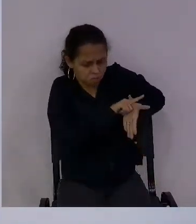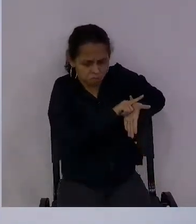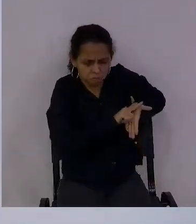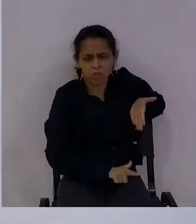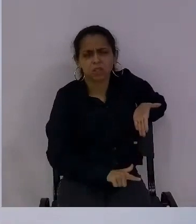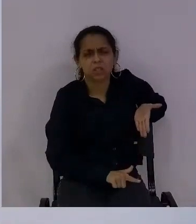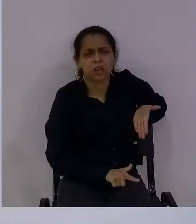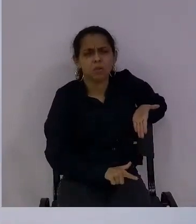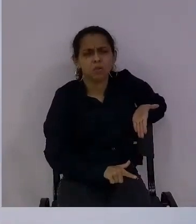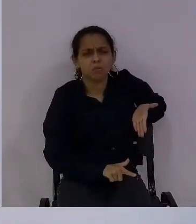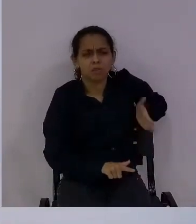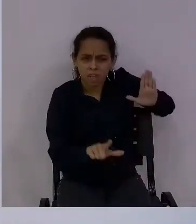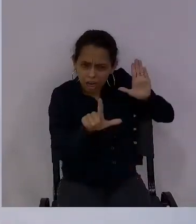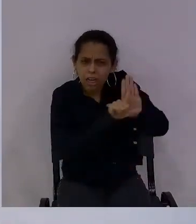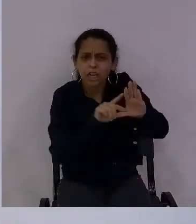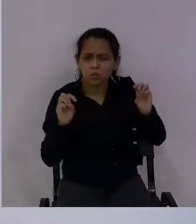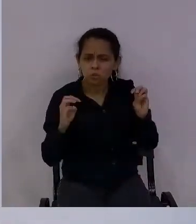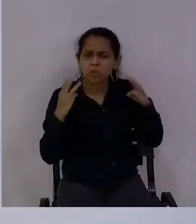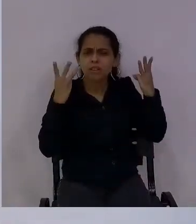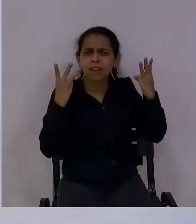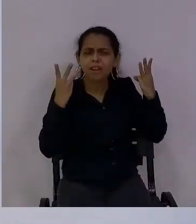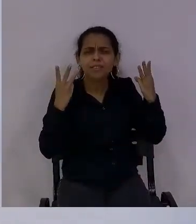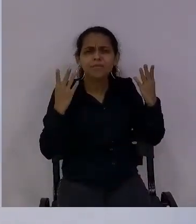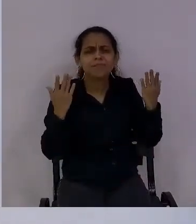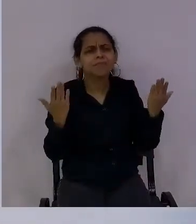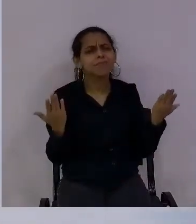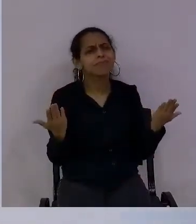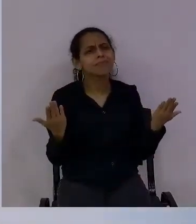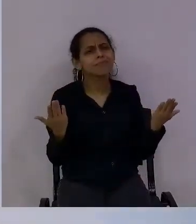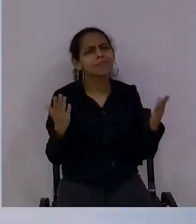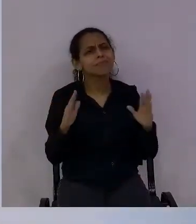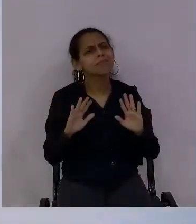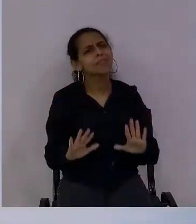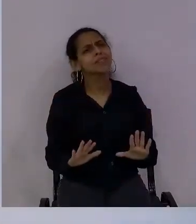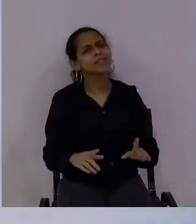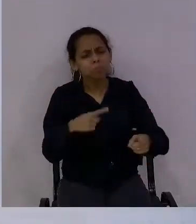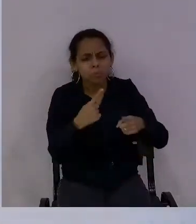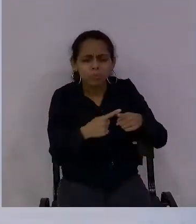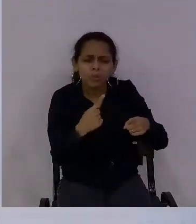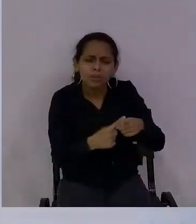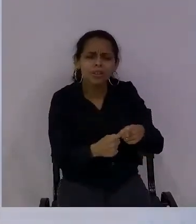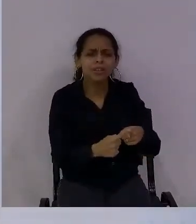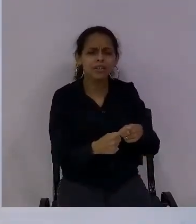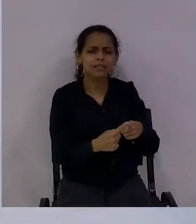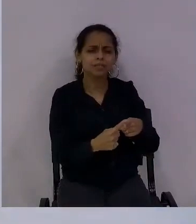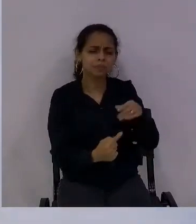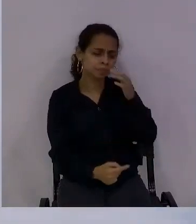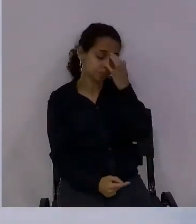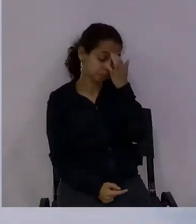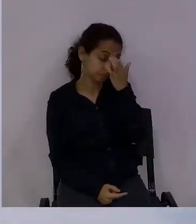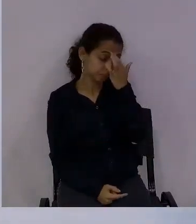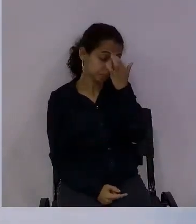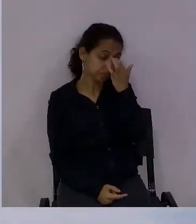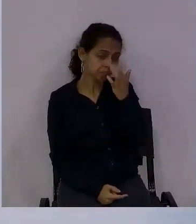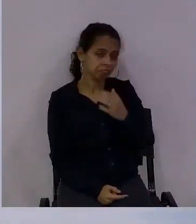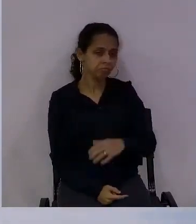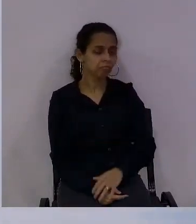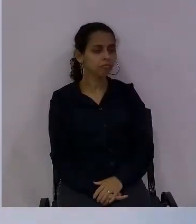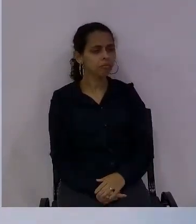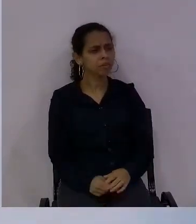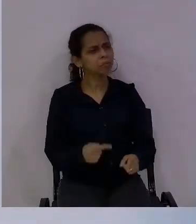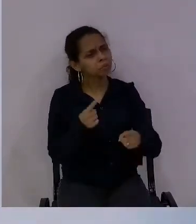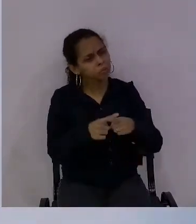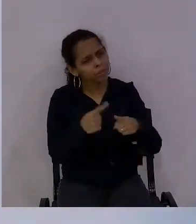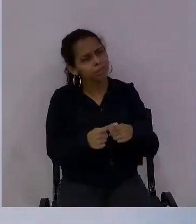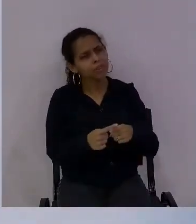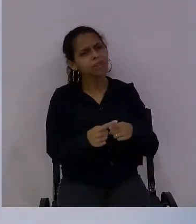essência? E talvez a gente olhe para este cumprimento do rito e faça esse questionamento. Por que